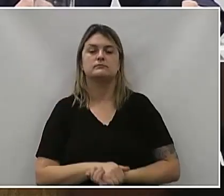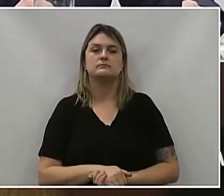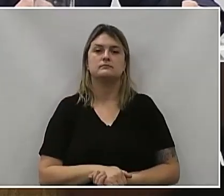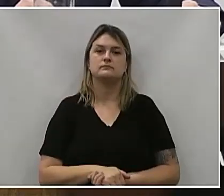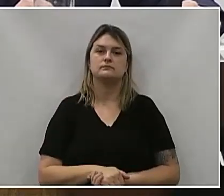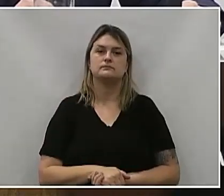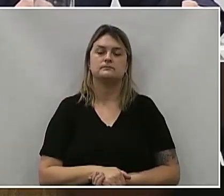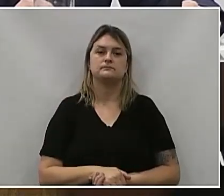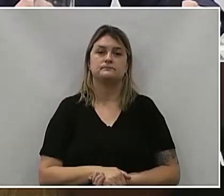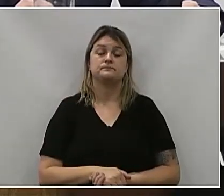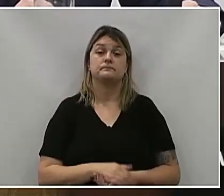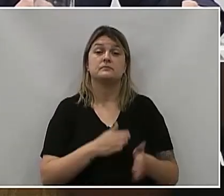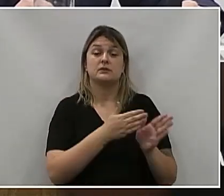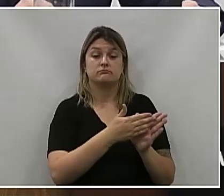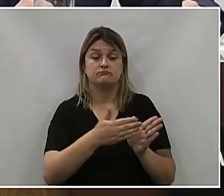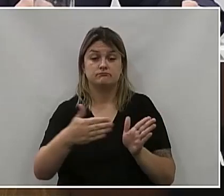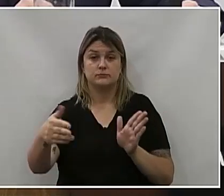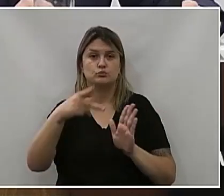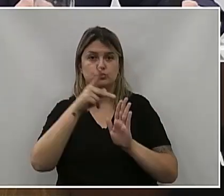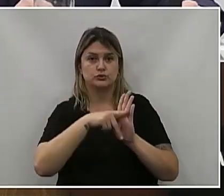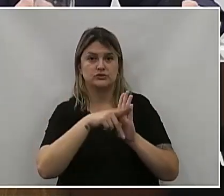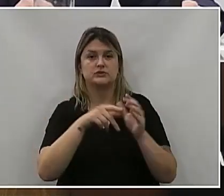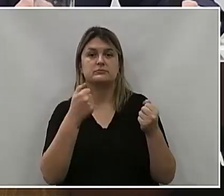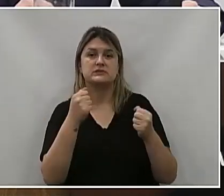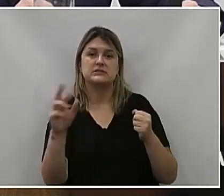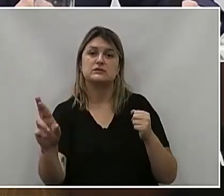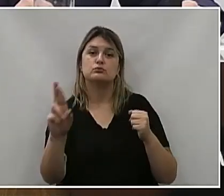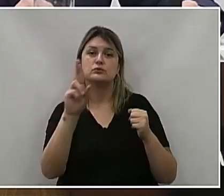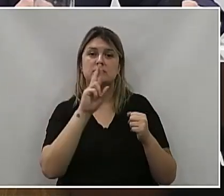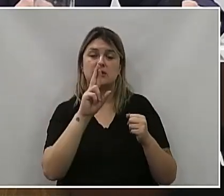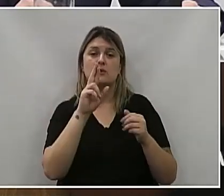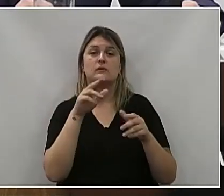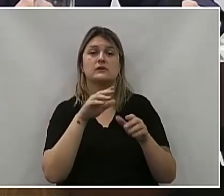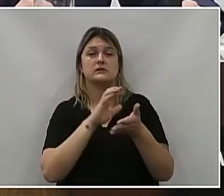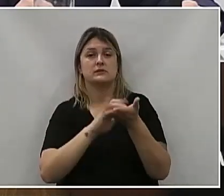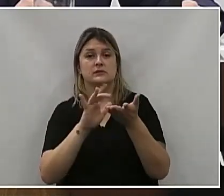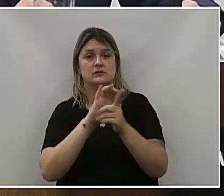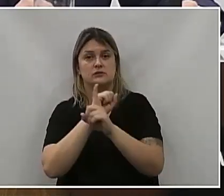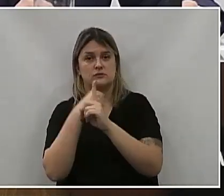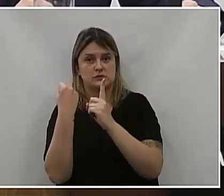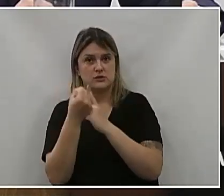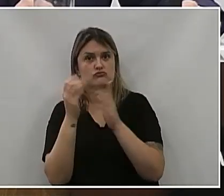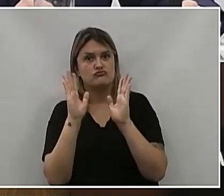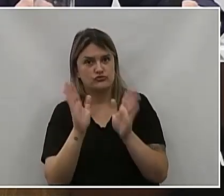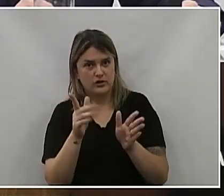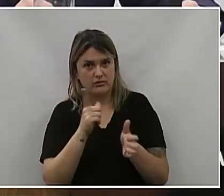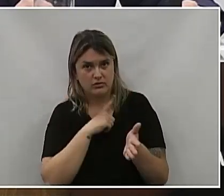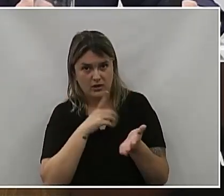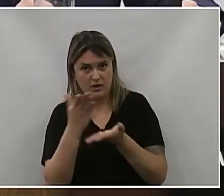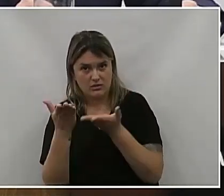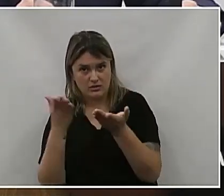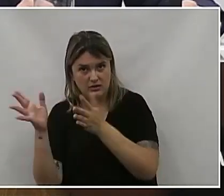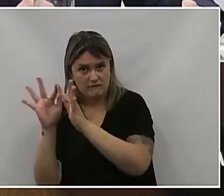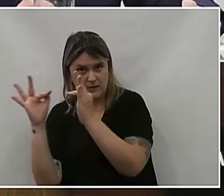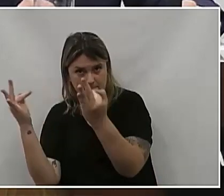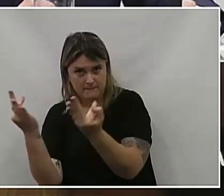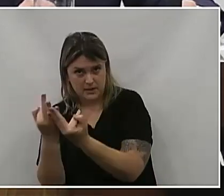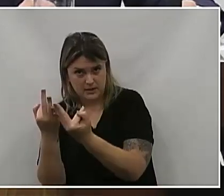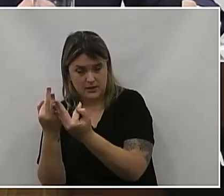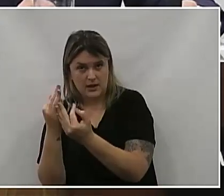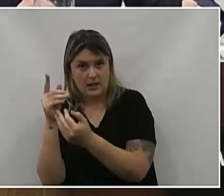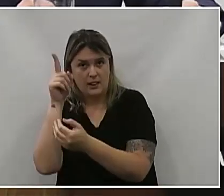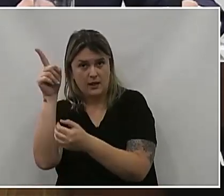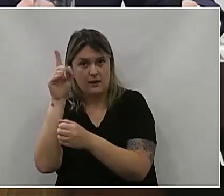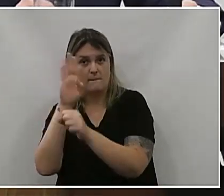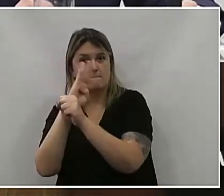adequada. Dentro desse programa, solicito que seja respondido pela Secretaria de Assistência Social se já estão sendo atendidas essas famílias contempladas pelo bairro